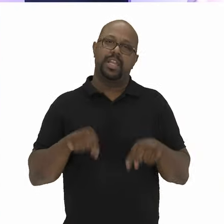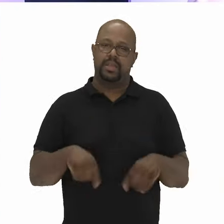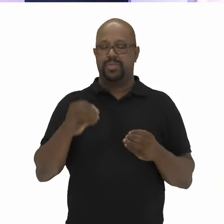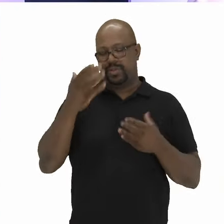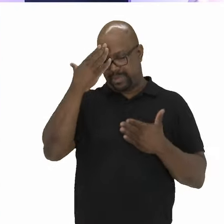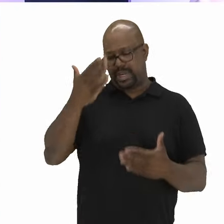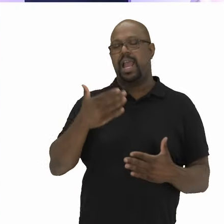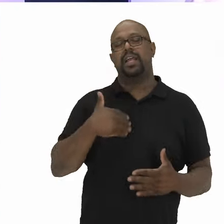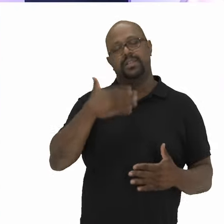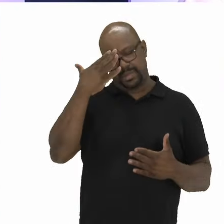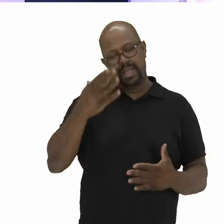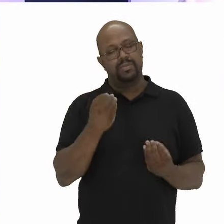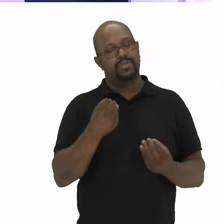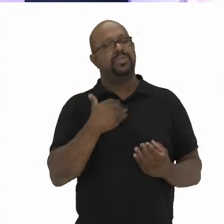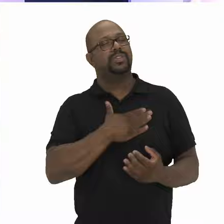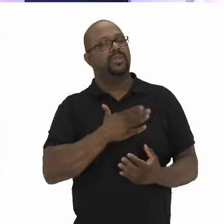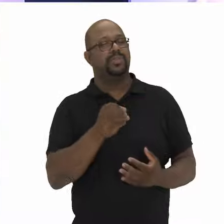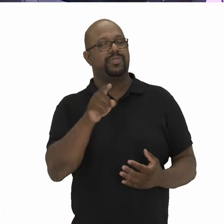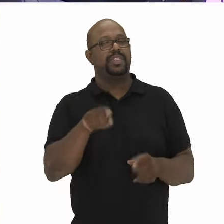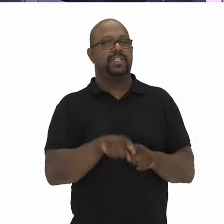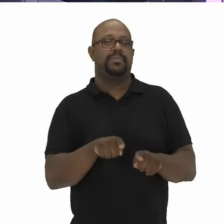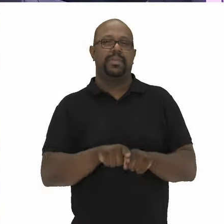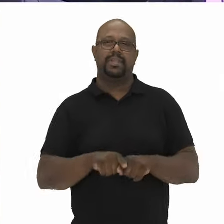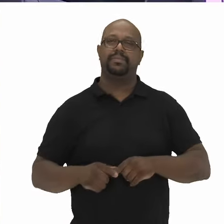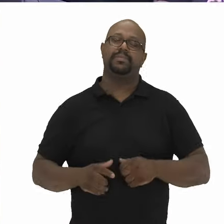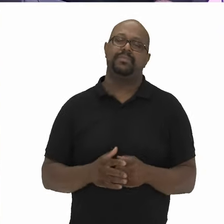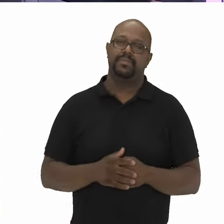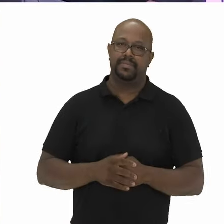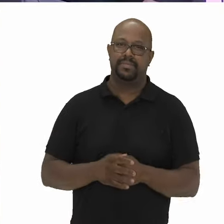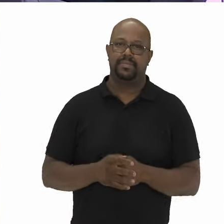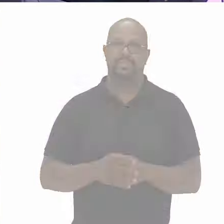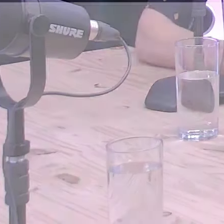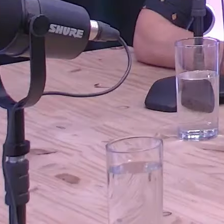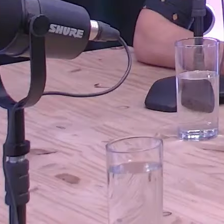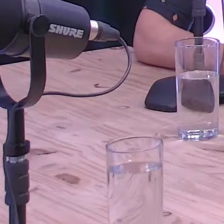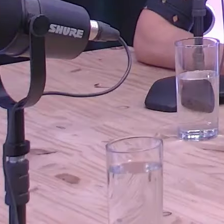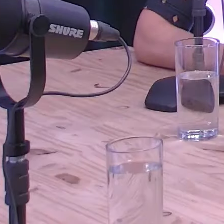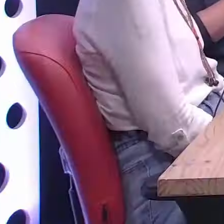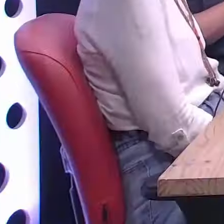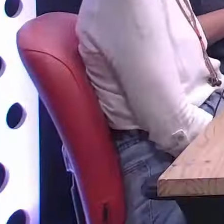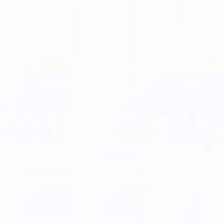tá aqui muito obrigada gostei muito de você também obrigada obrigada